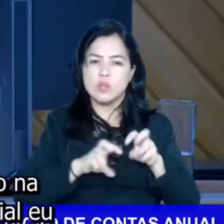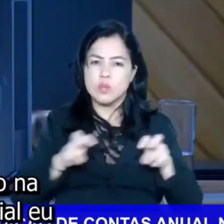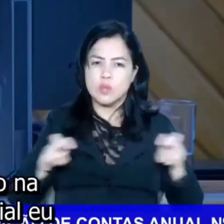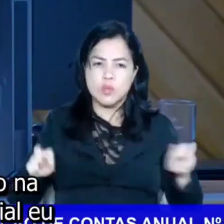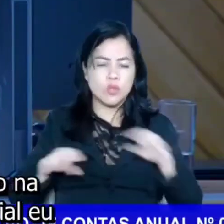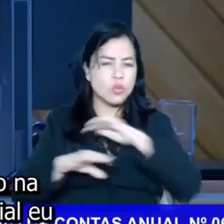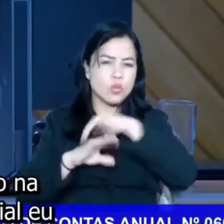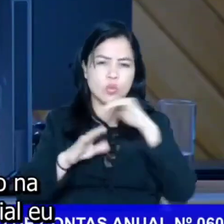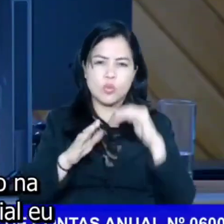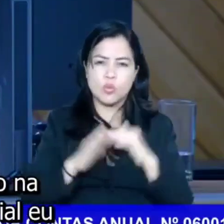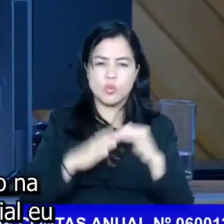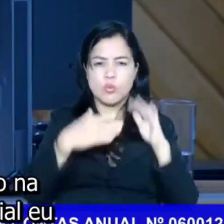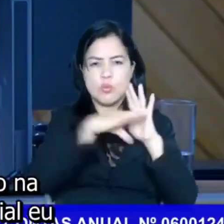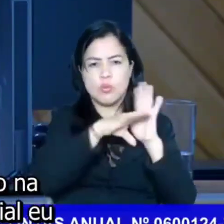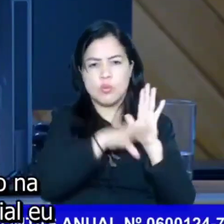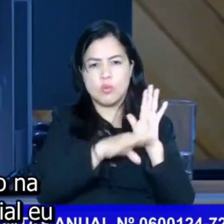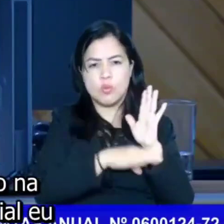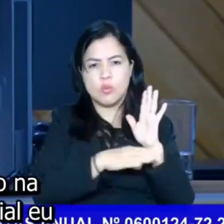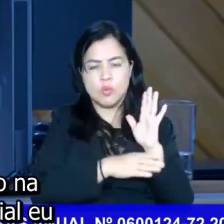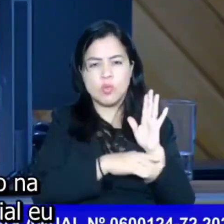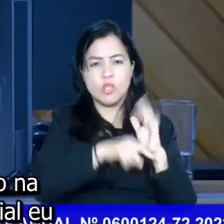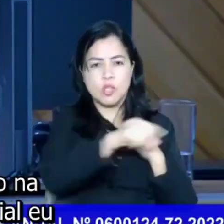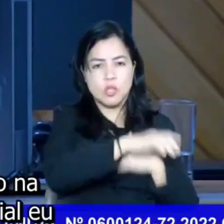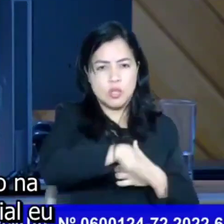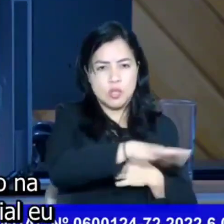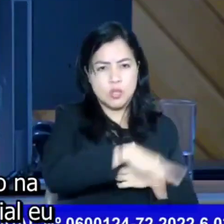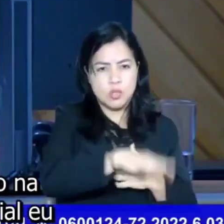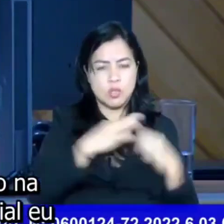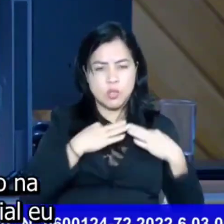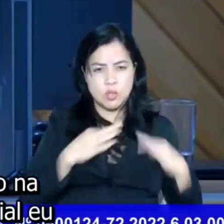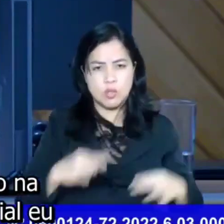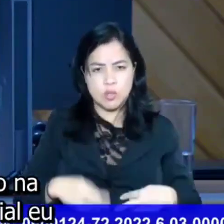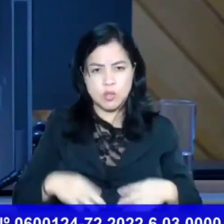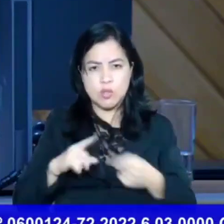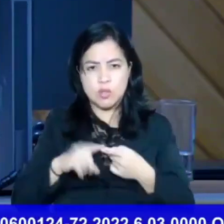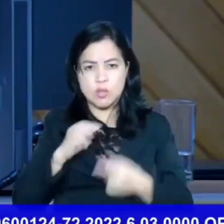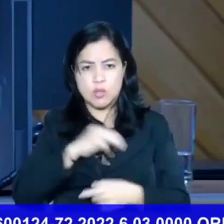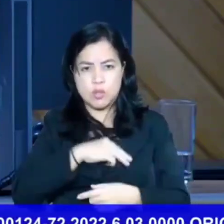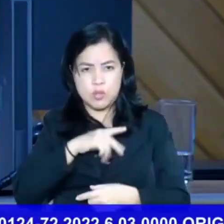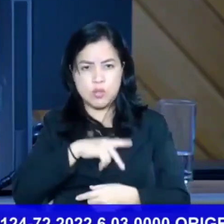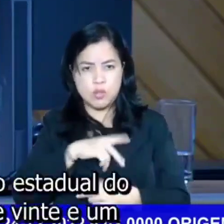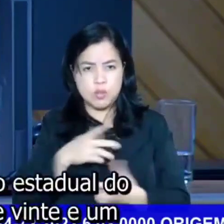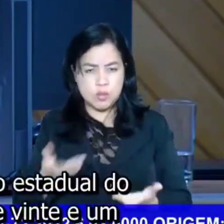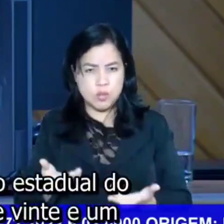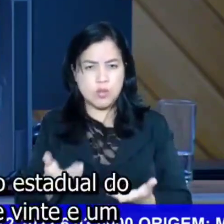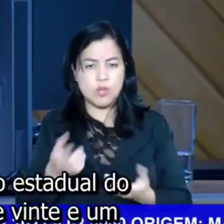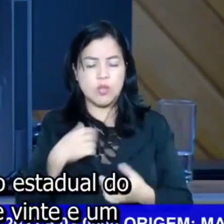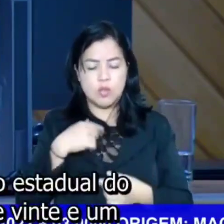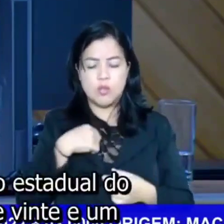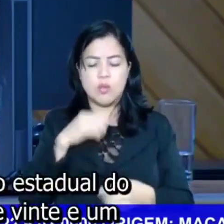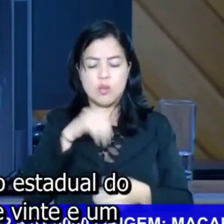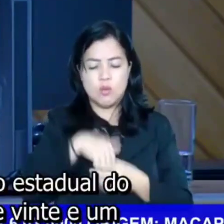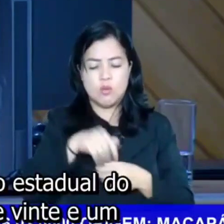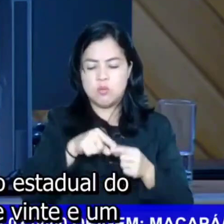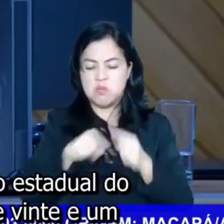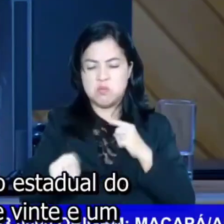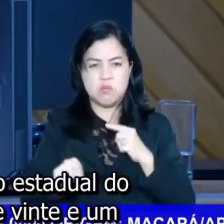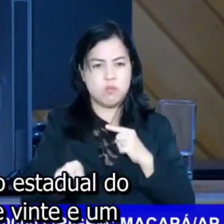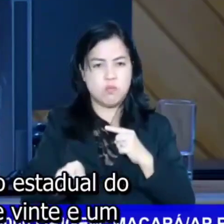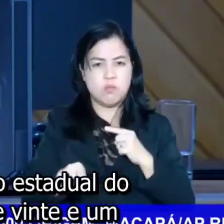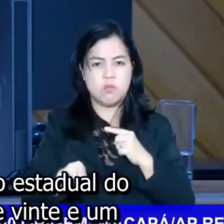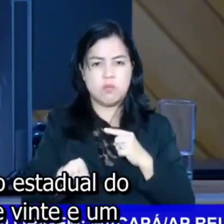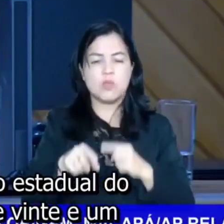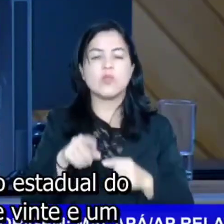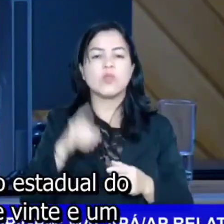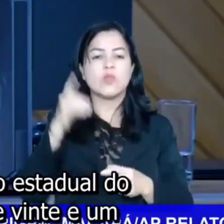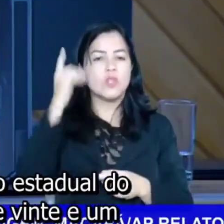de tudo que foi exposto aqui, tanto na esteira do parecer técnico quanto ministerial, eu voto pela desaprovação das contas do Diretório